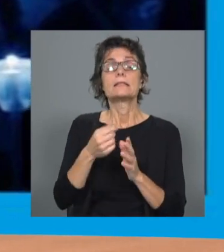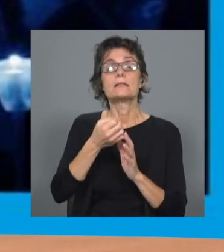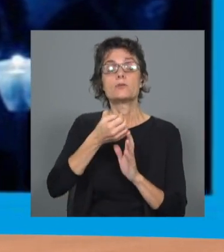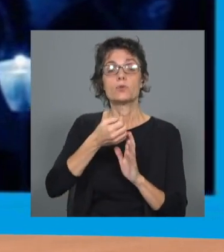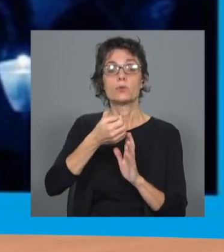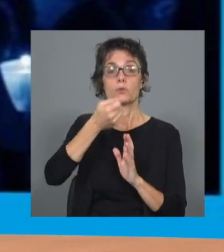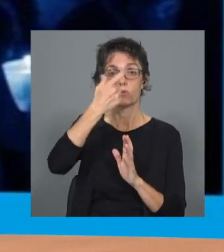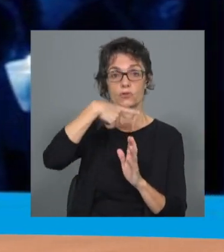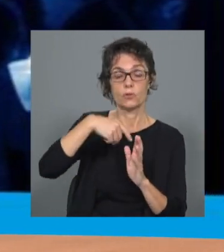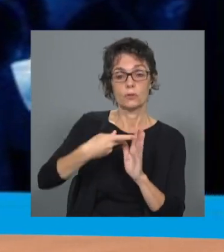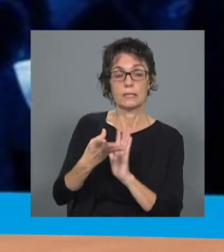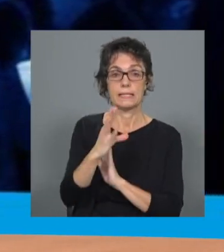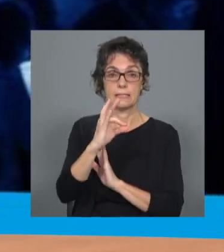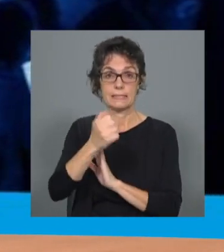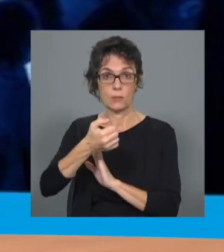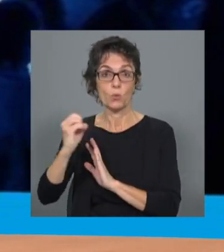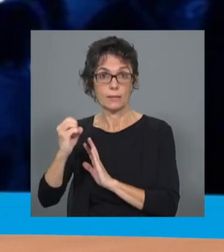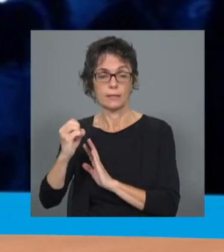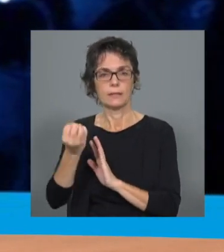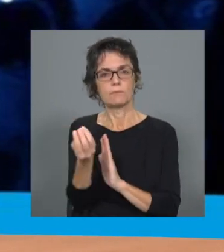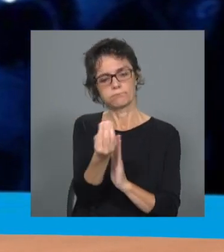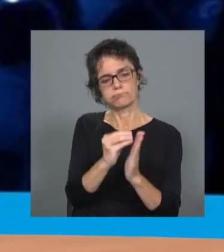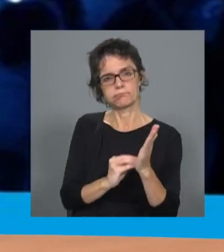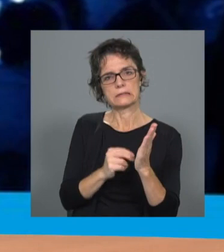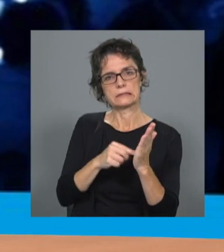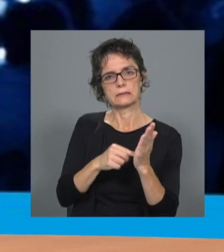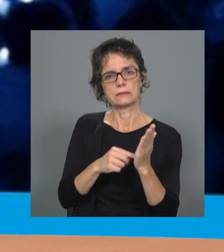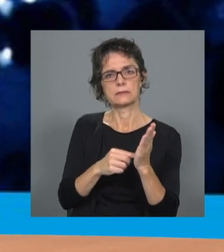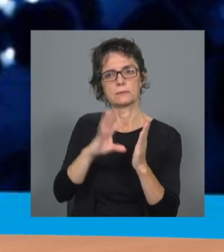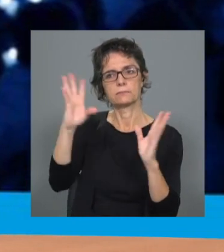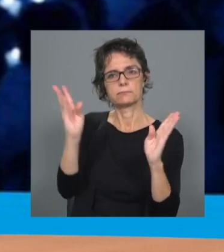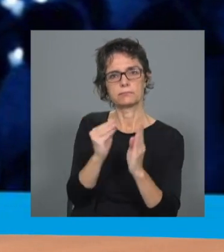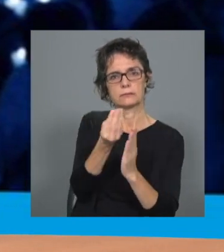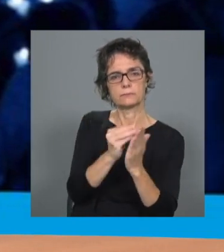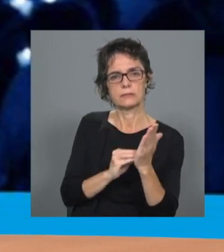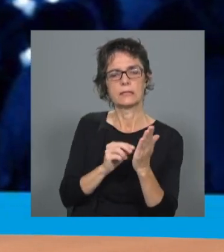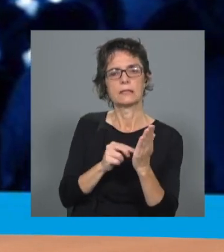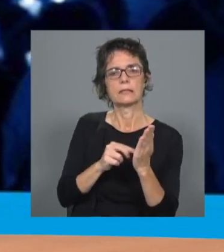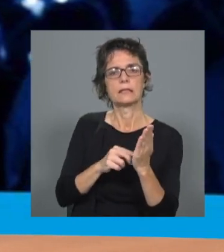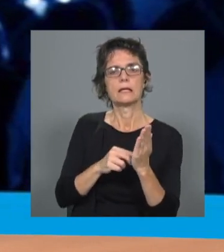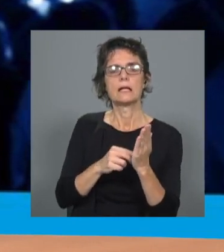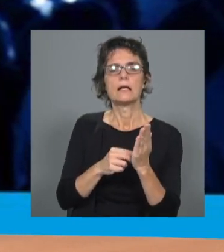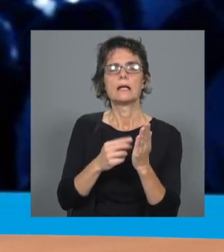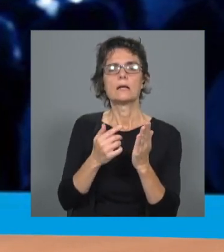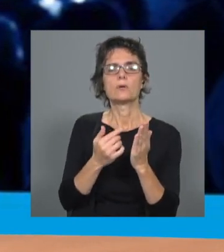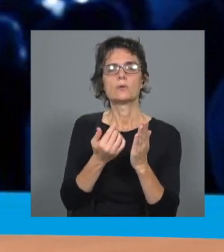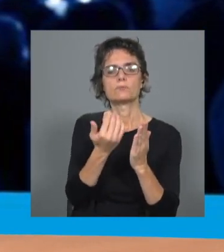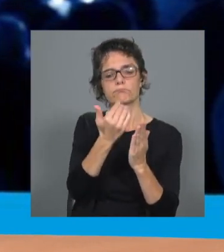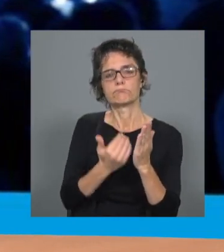são 50, como refere, estruturados e categorizados ao critério dos autores, em